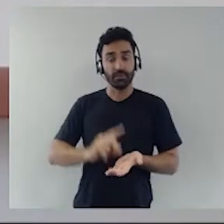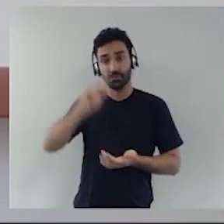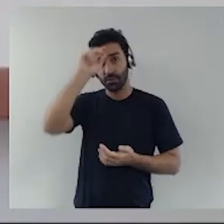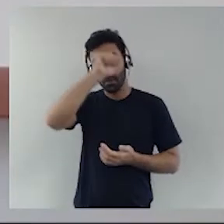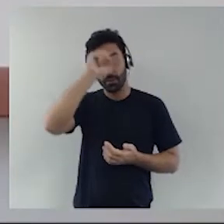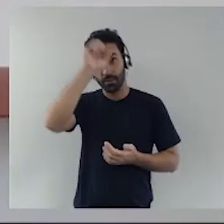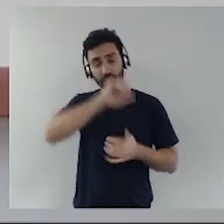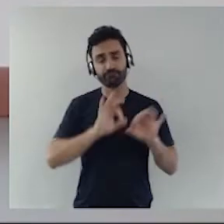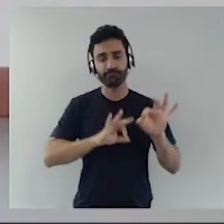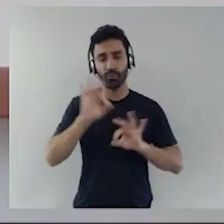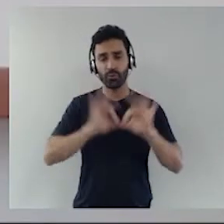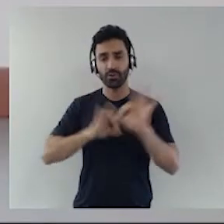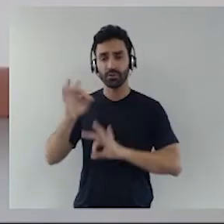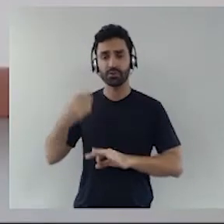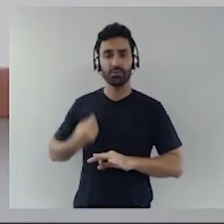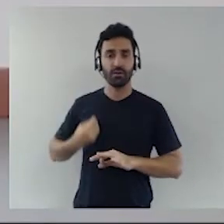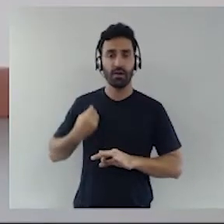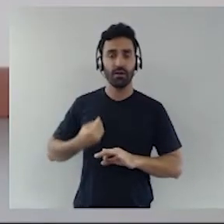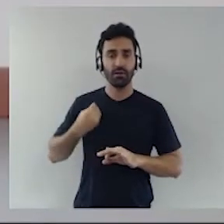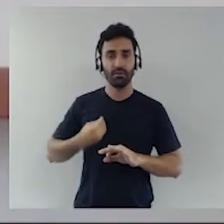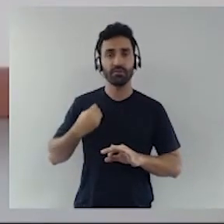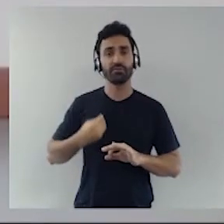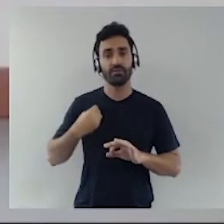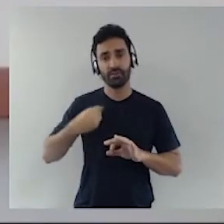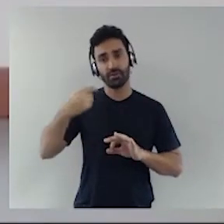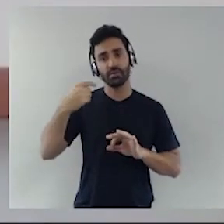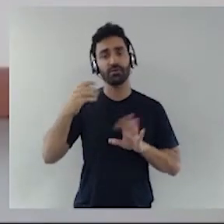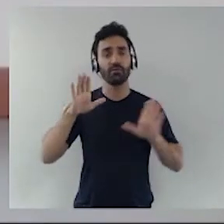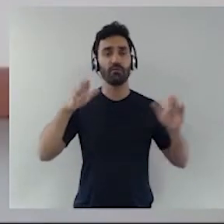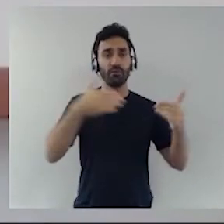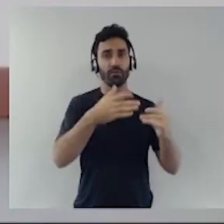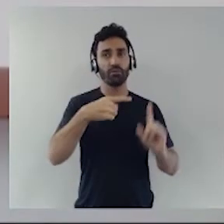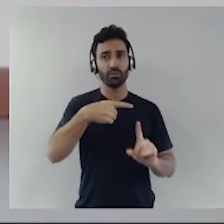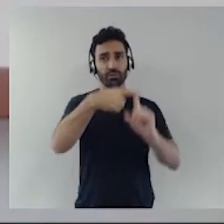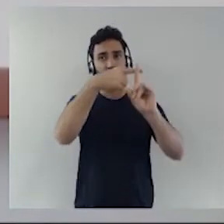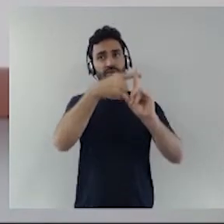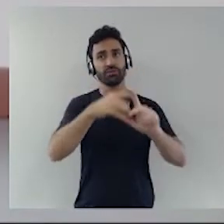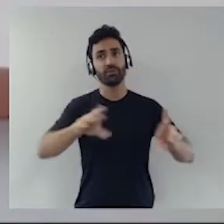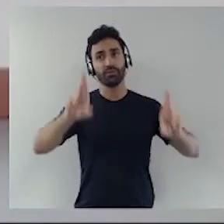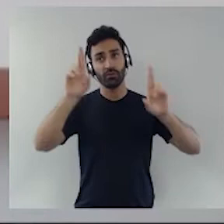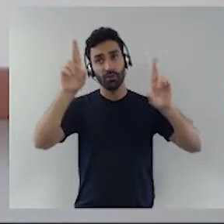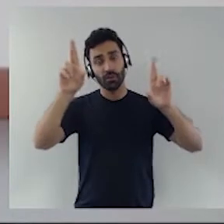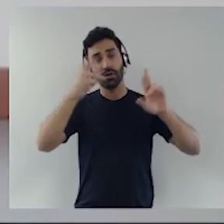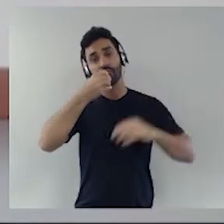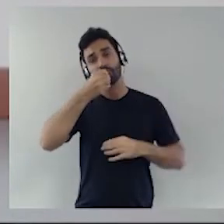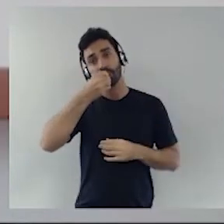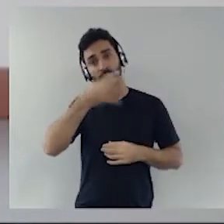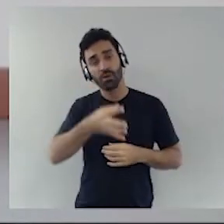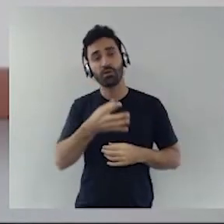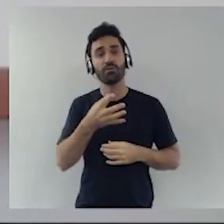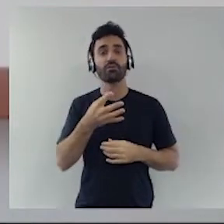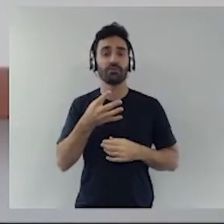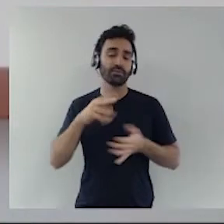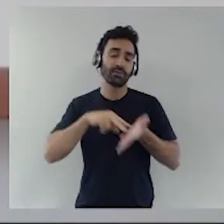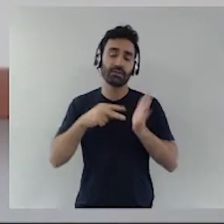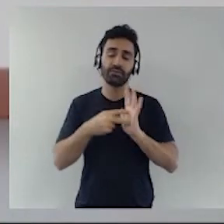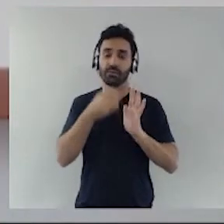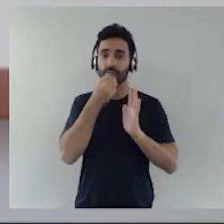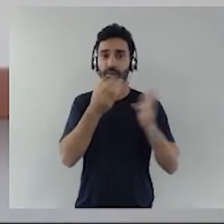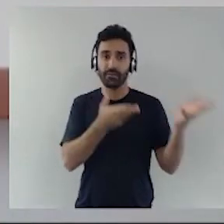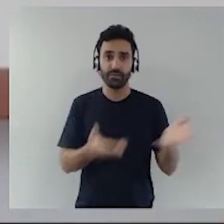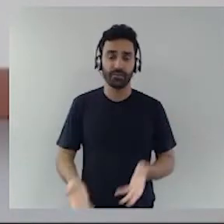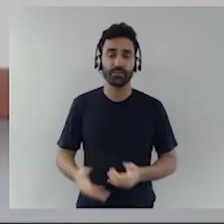a ser organizar a nossa vida de maneira positivo que isso seja um ótimo agoro de boas-vindas